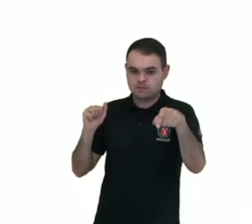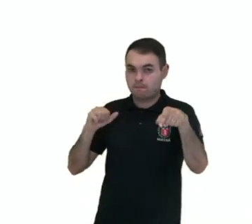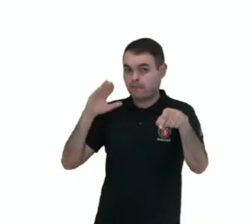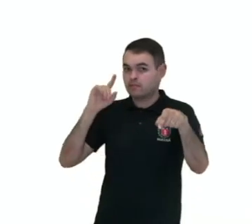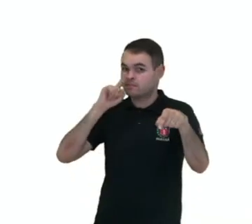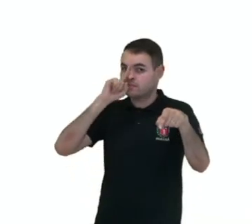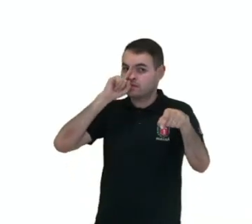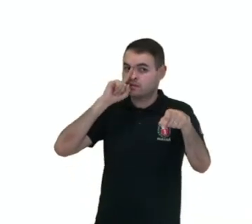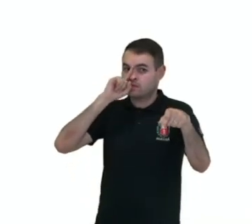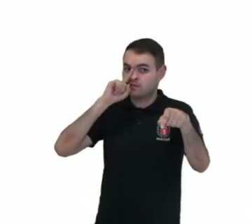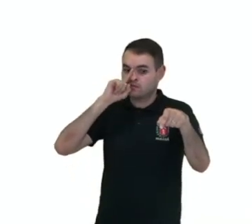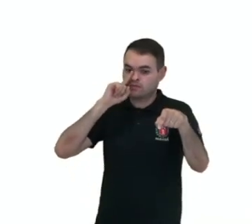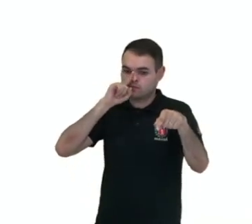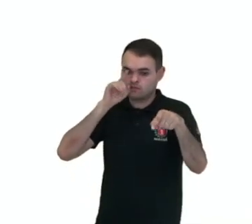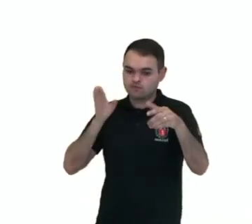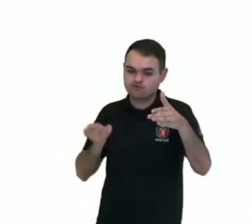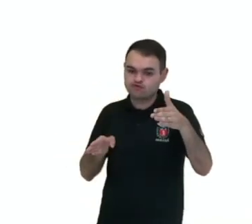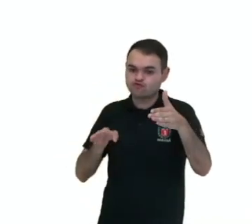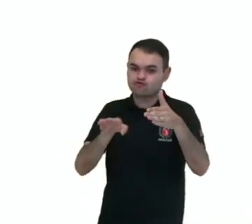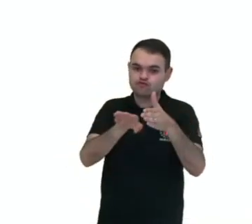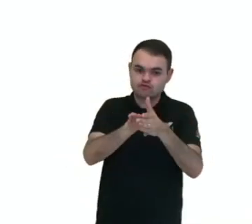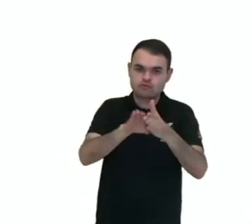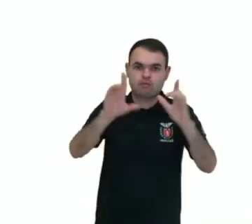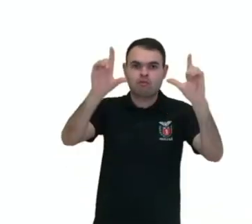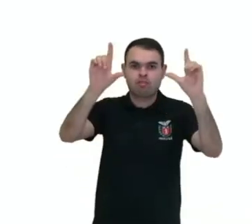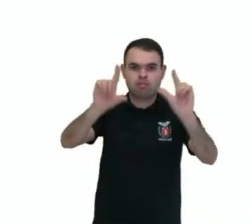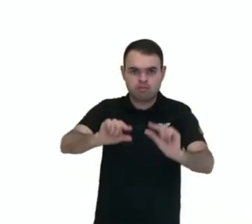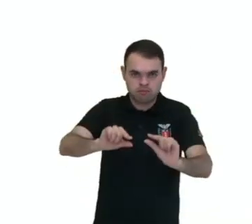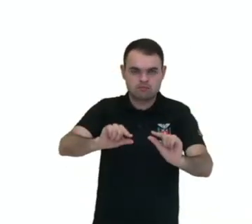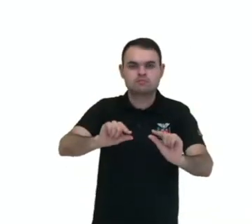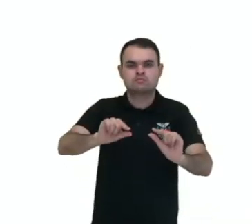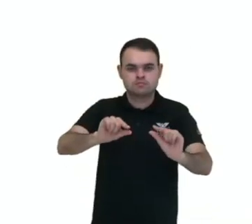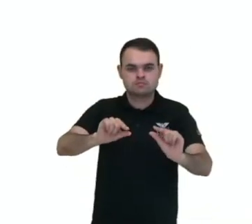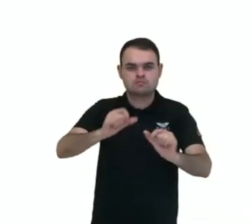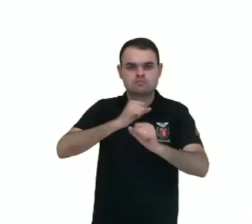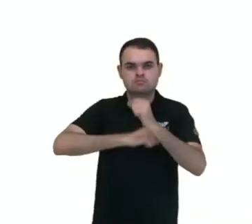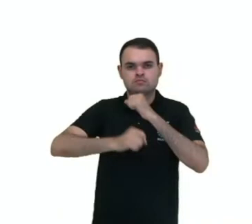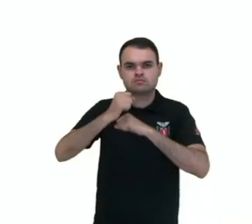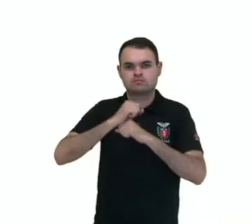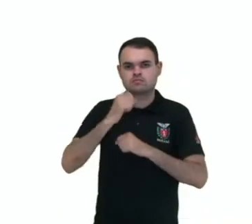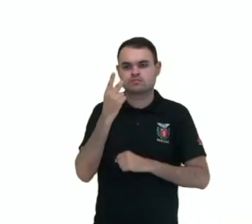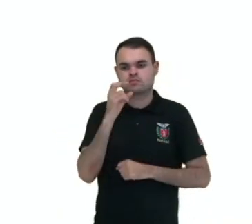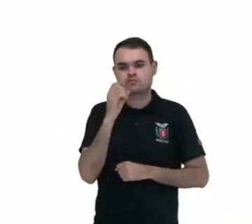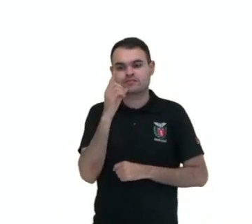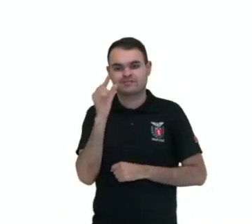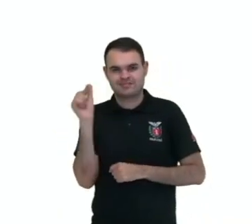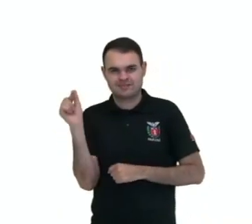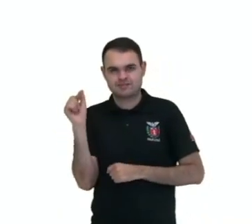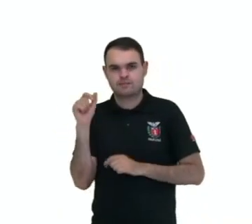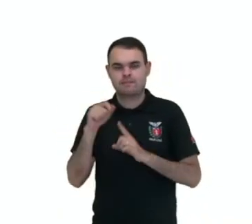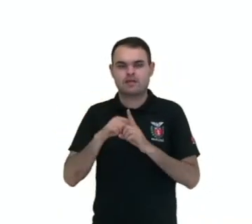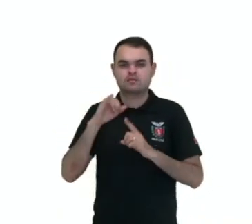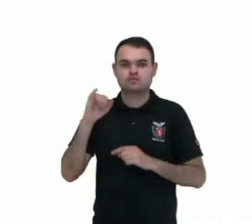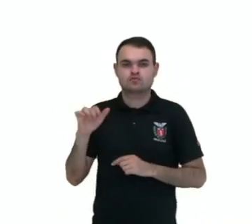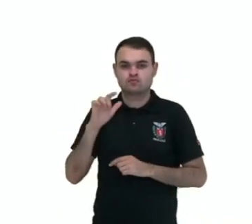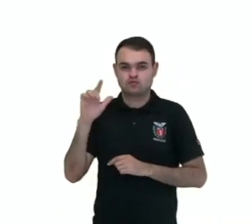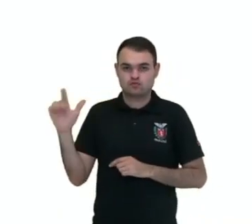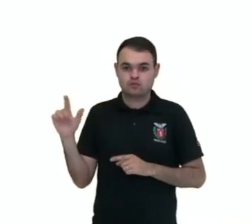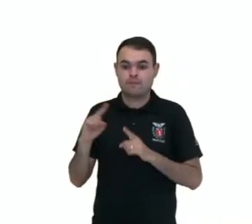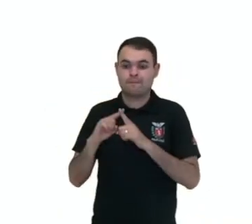conta que o número de chegadas diminuiu drasticamente desde julho de 2017, mas a